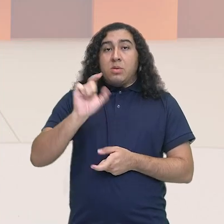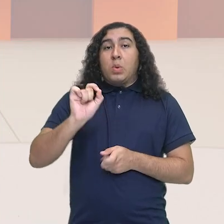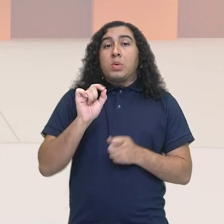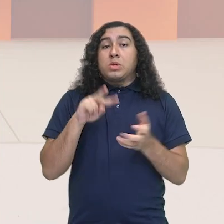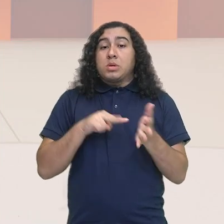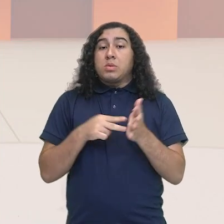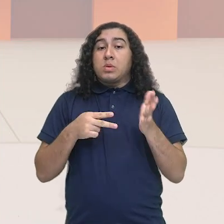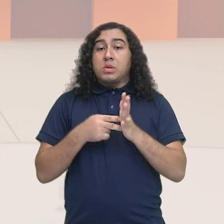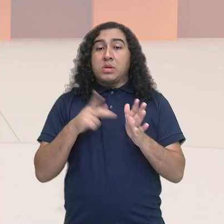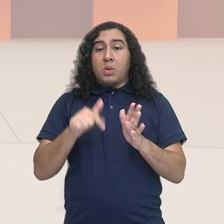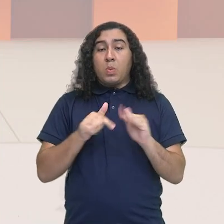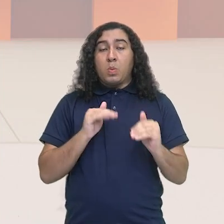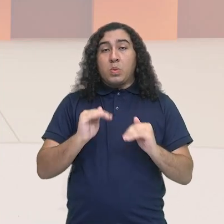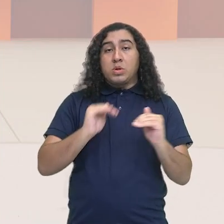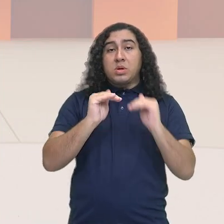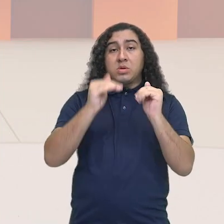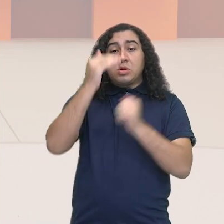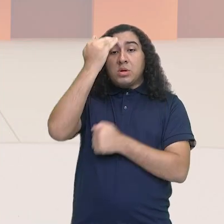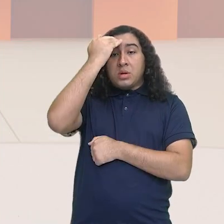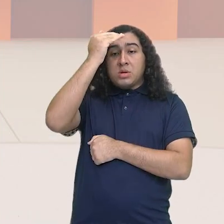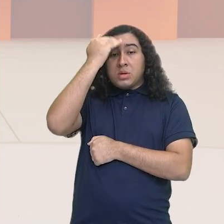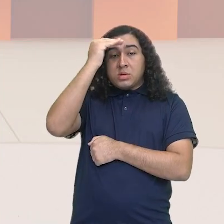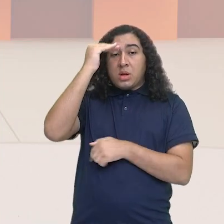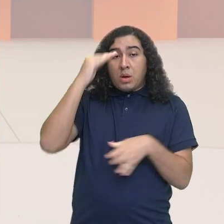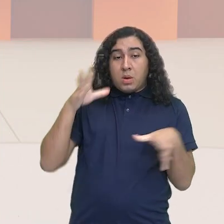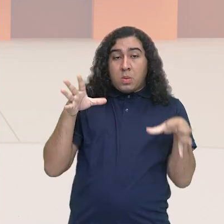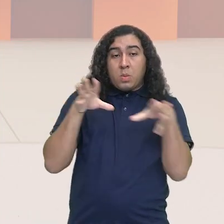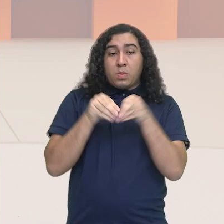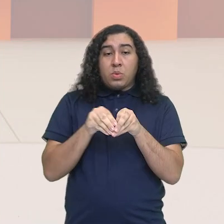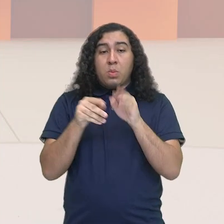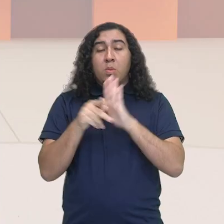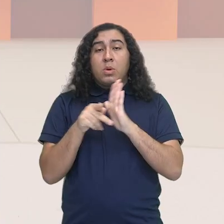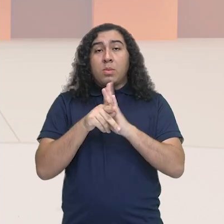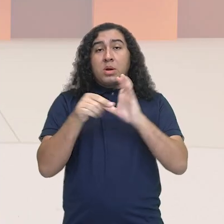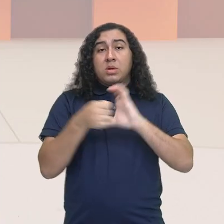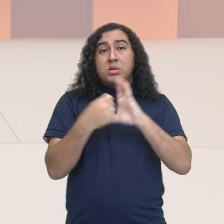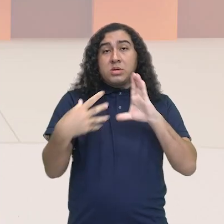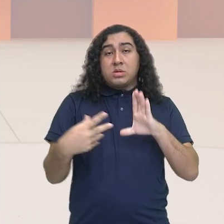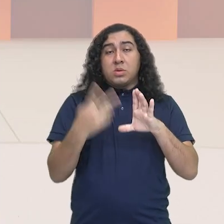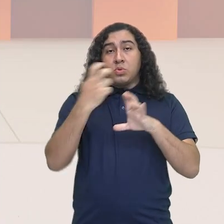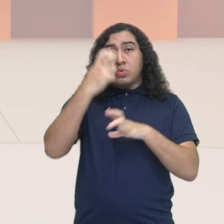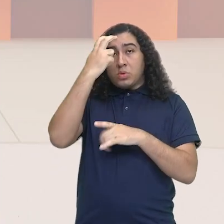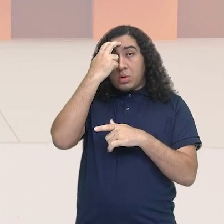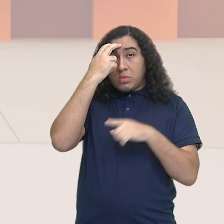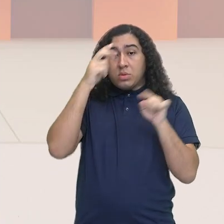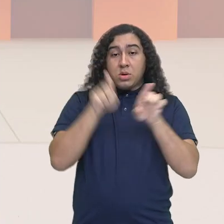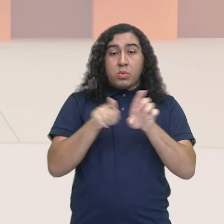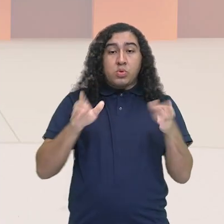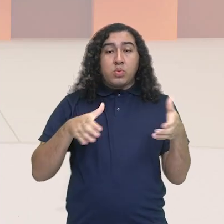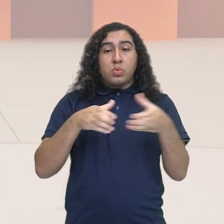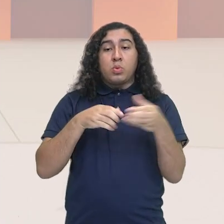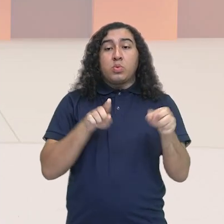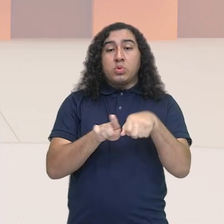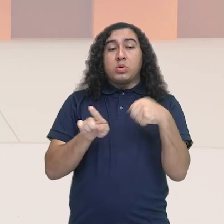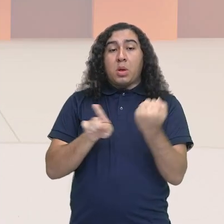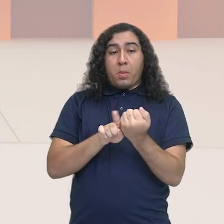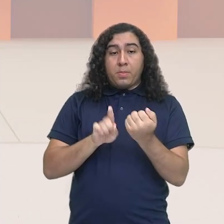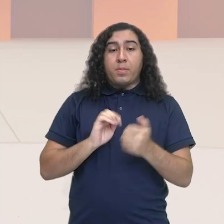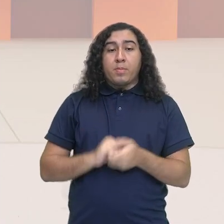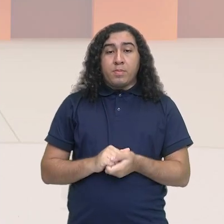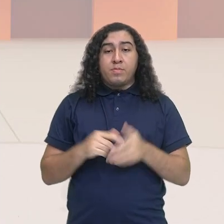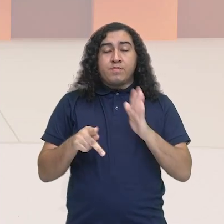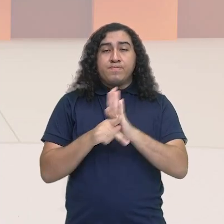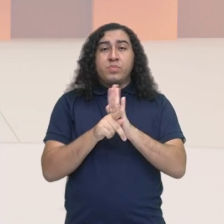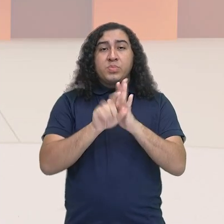o processo de assimilação dos códigos e padrões culturais de um grupo social,